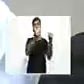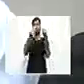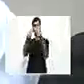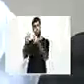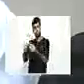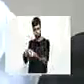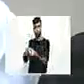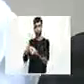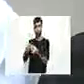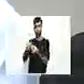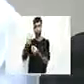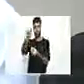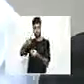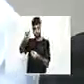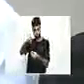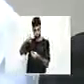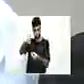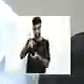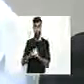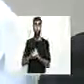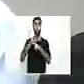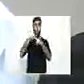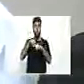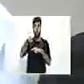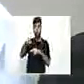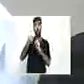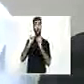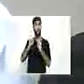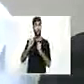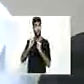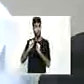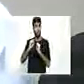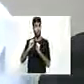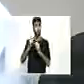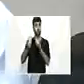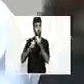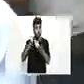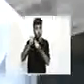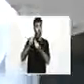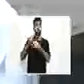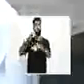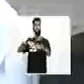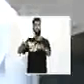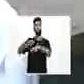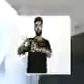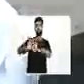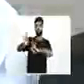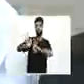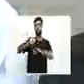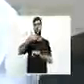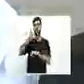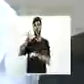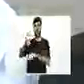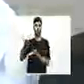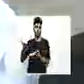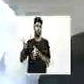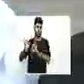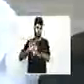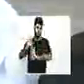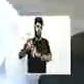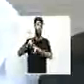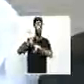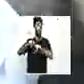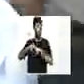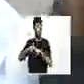à associação de catadores para que eles possam dar uma destinação mais apropriada e